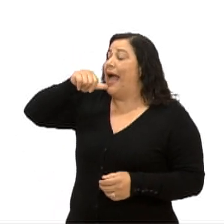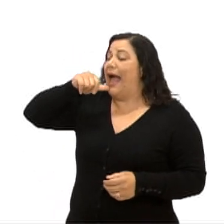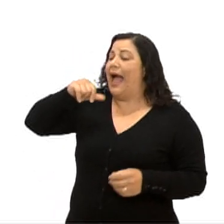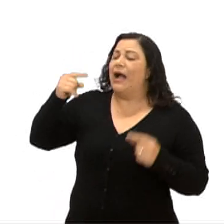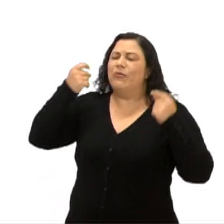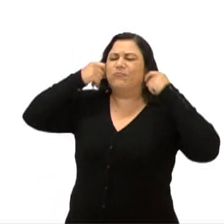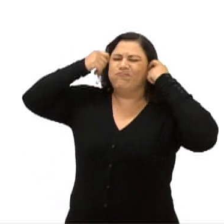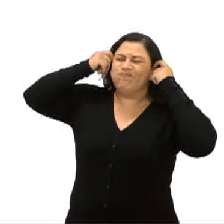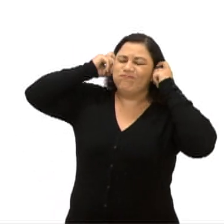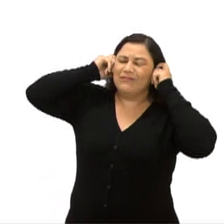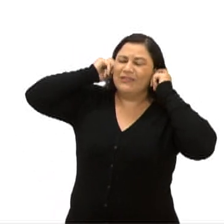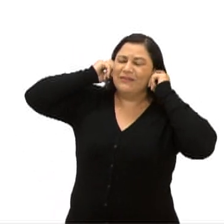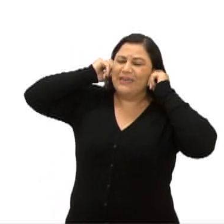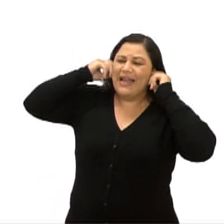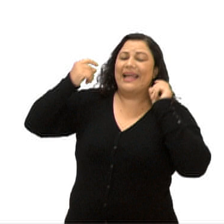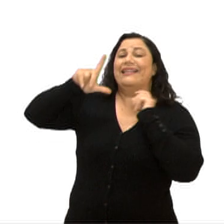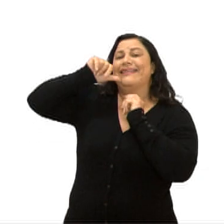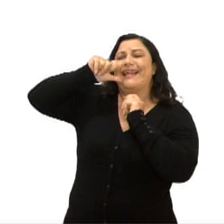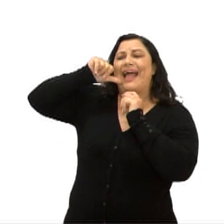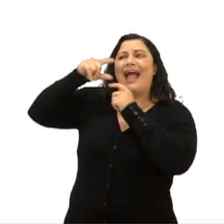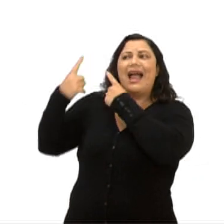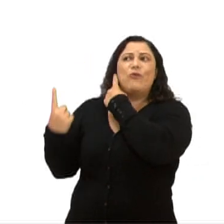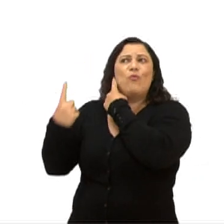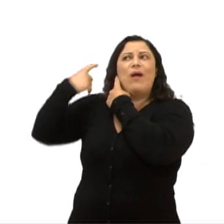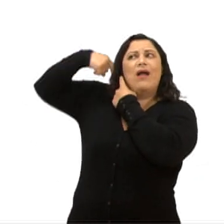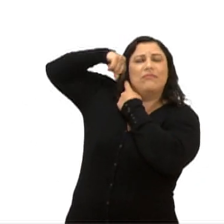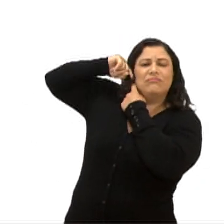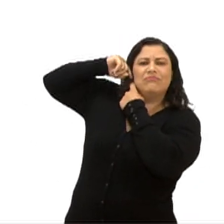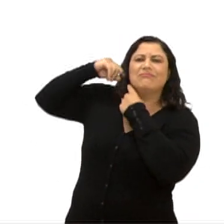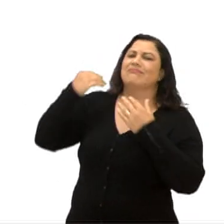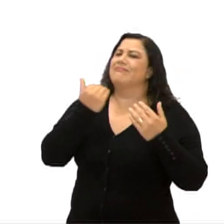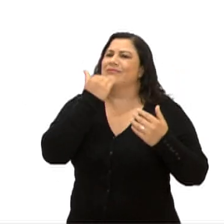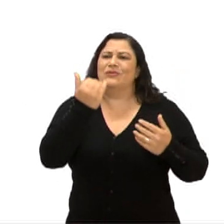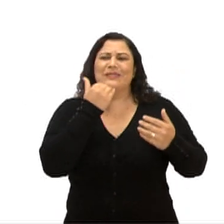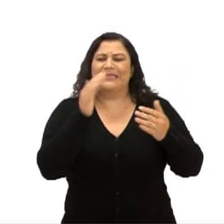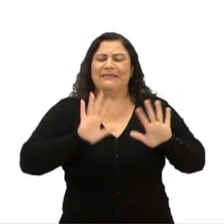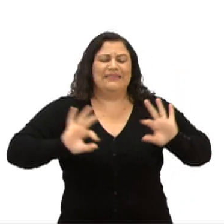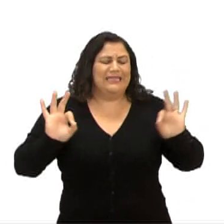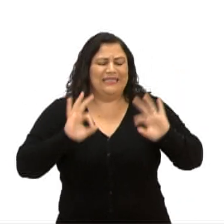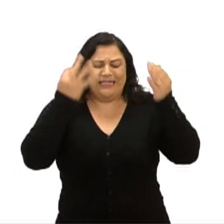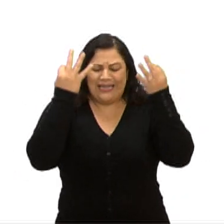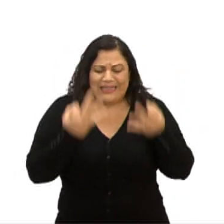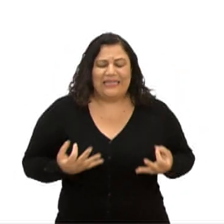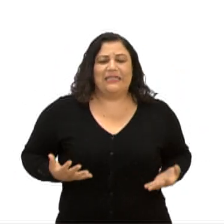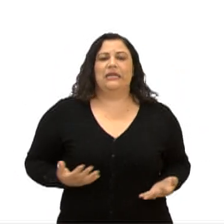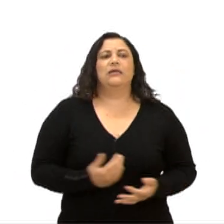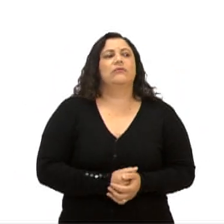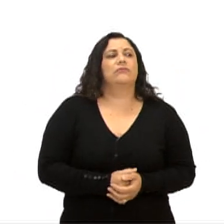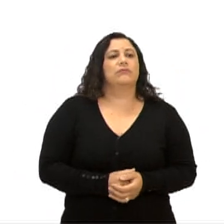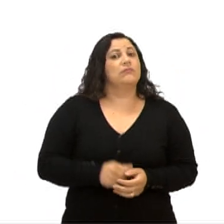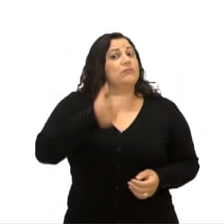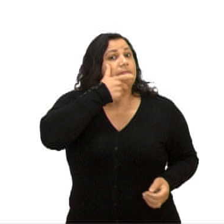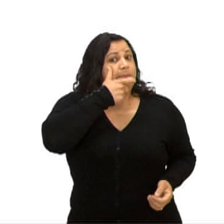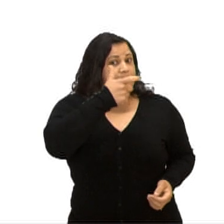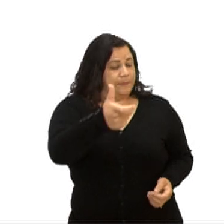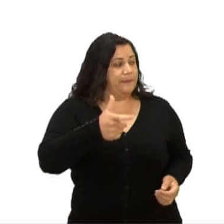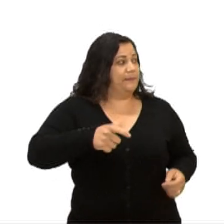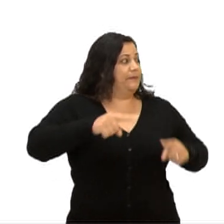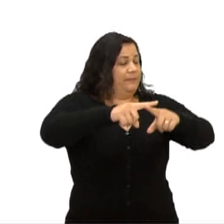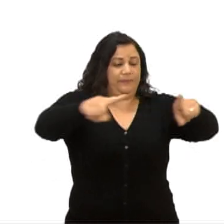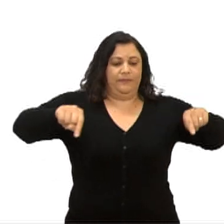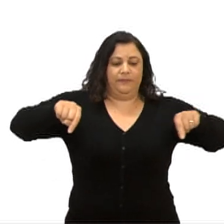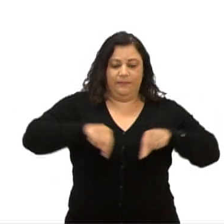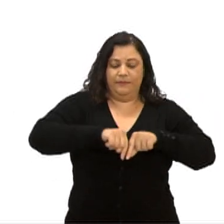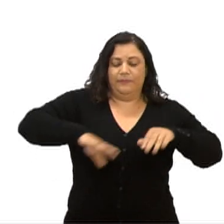nada direito. Meu nome é Eduardo. E olha que interessante. Quando nós entramos numa piscina, num lago, num